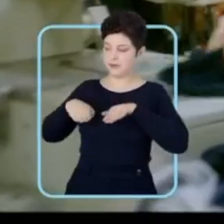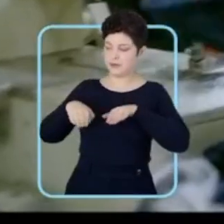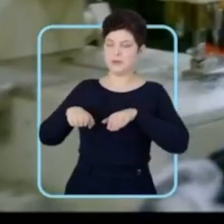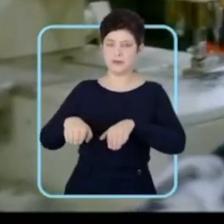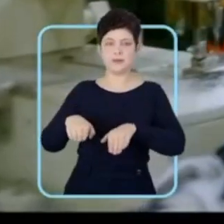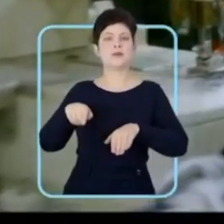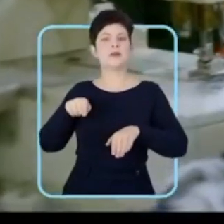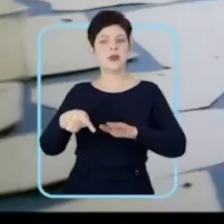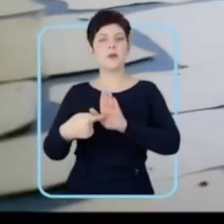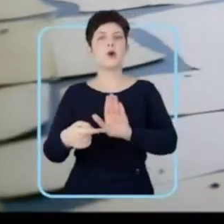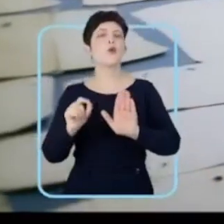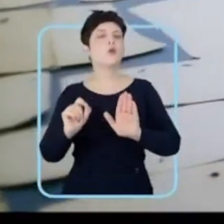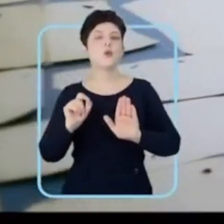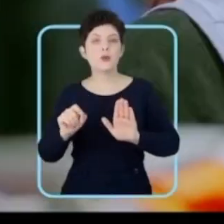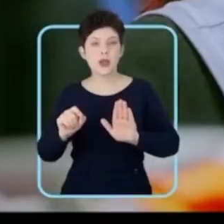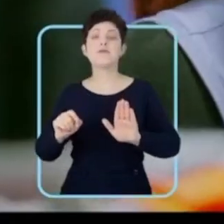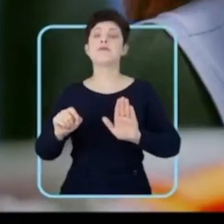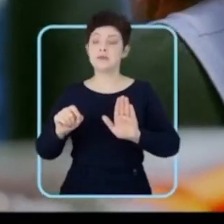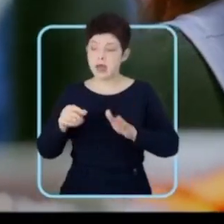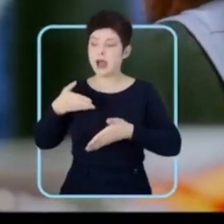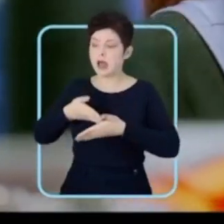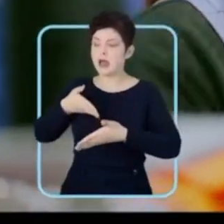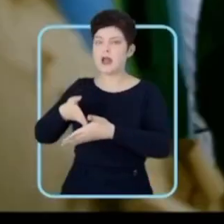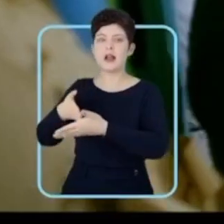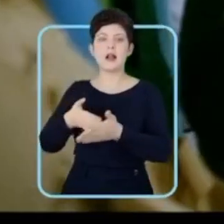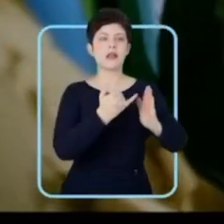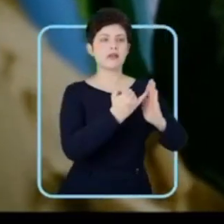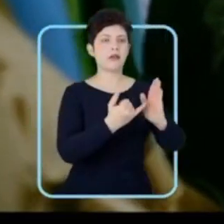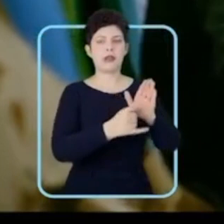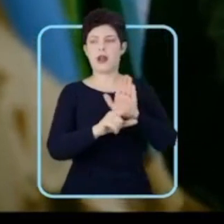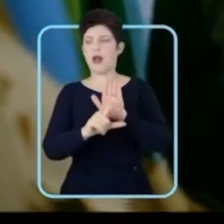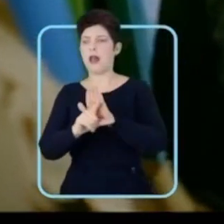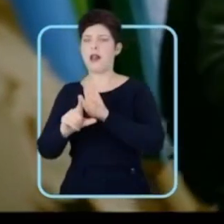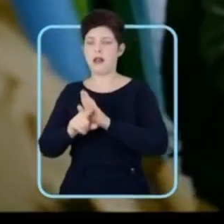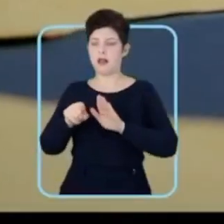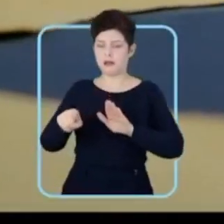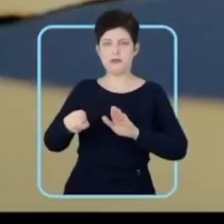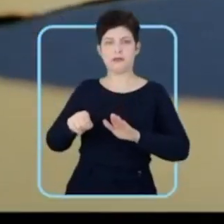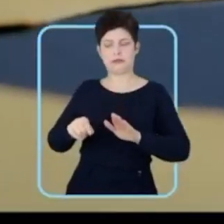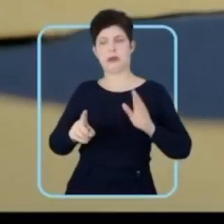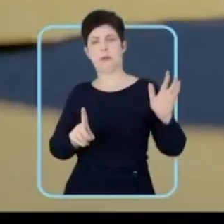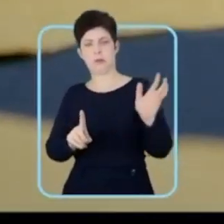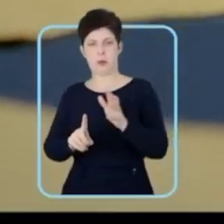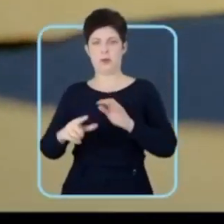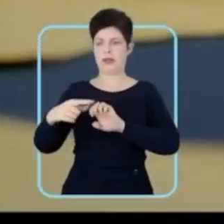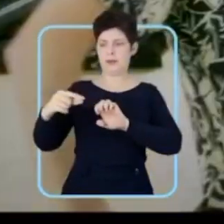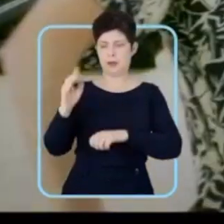pequena confecção que administram é um retrato das dificuldades que a legislação tributária impõe a quem empreende no